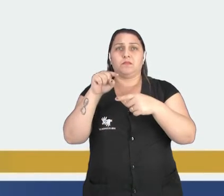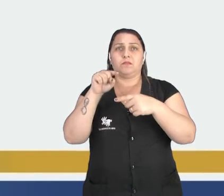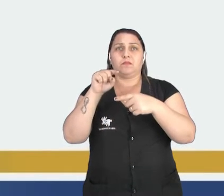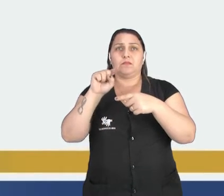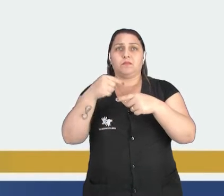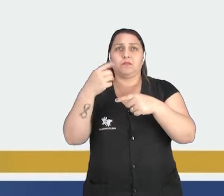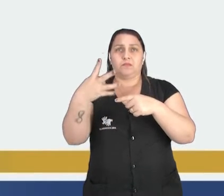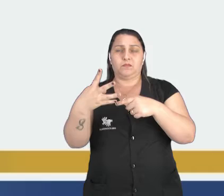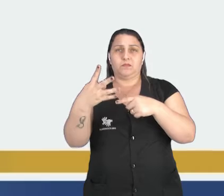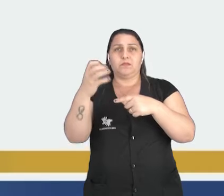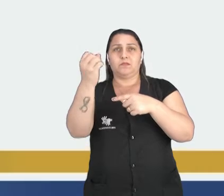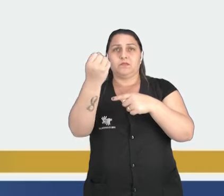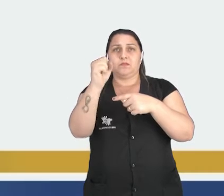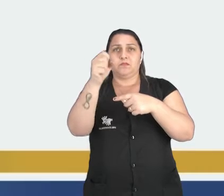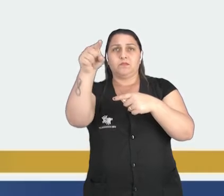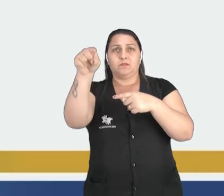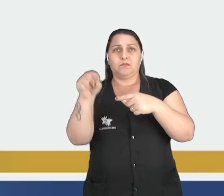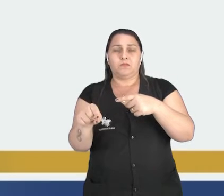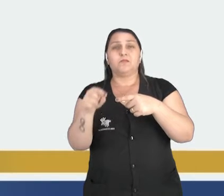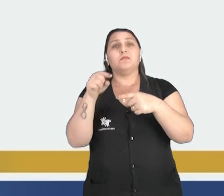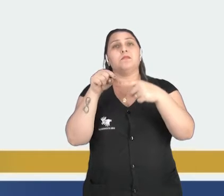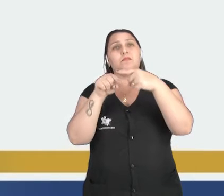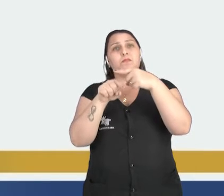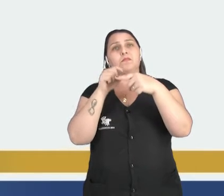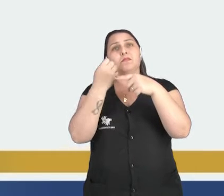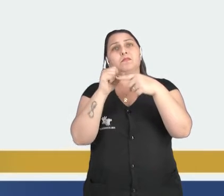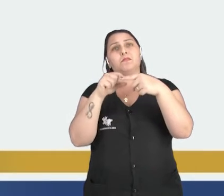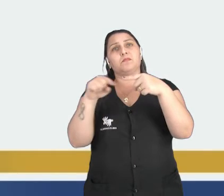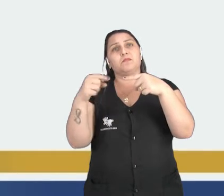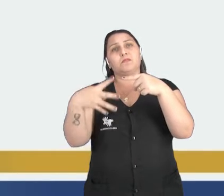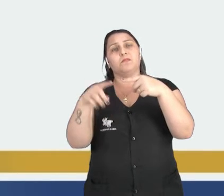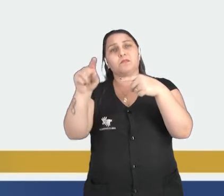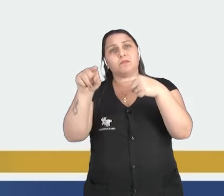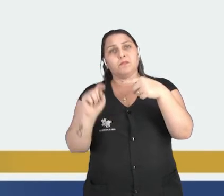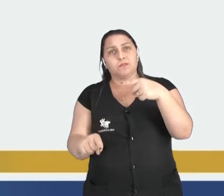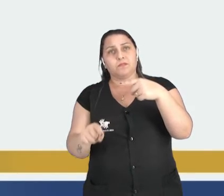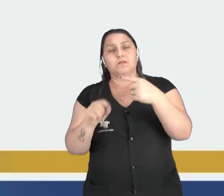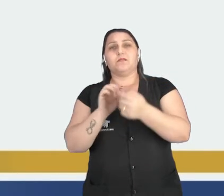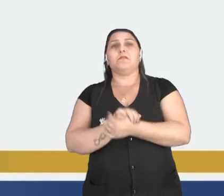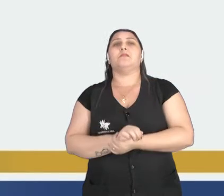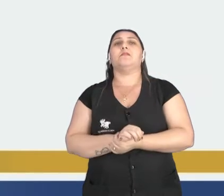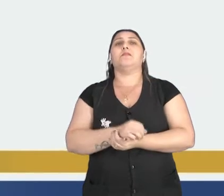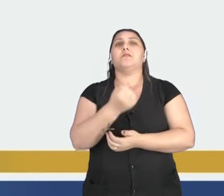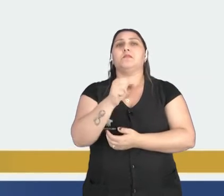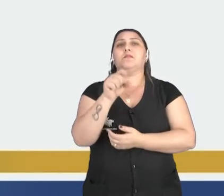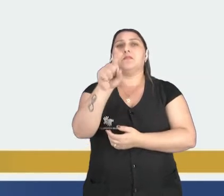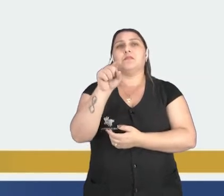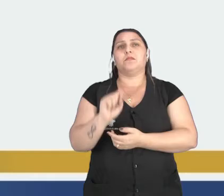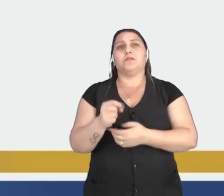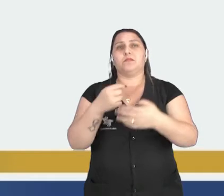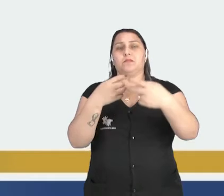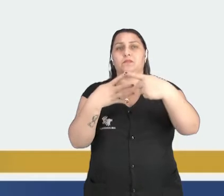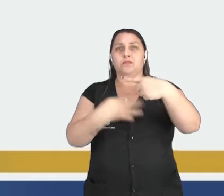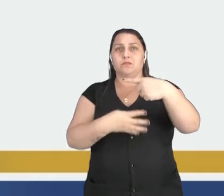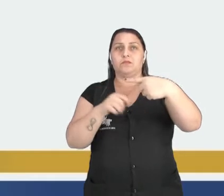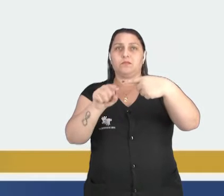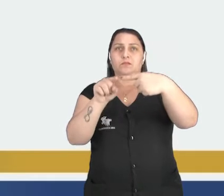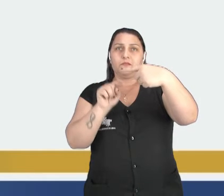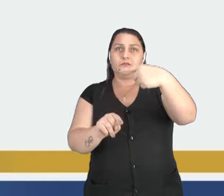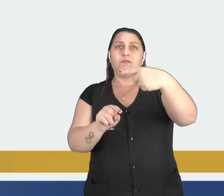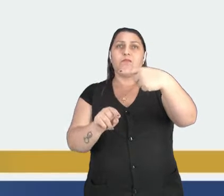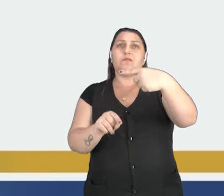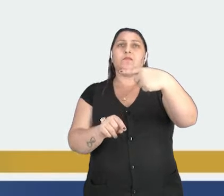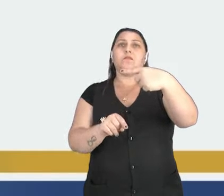Vai ficar 8 fatorial dividido para 8 menos 4 fatorial. Fica 8 fatorial dividido para